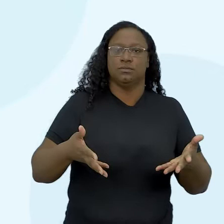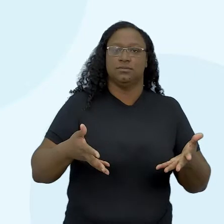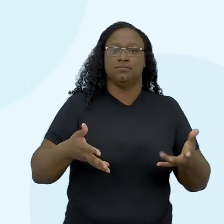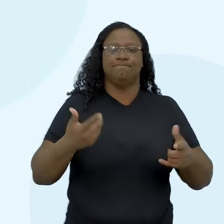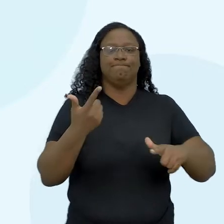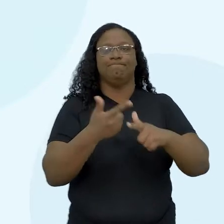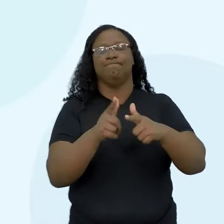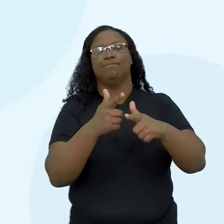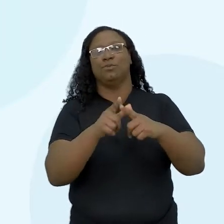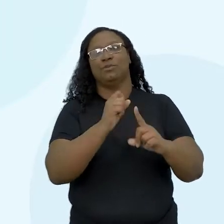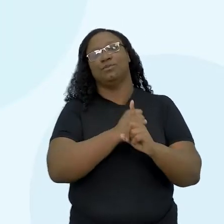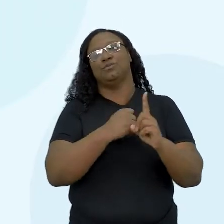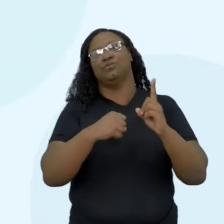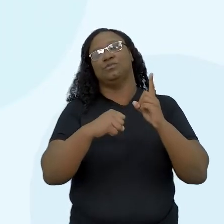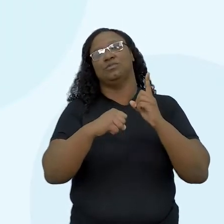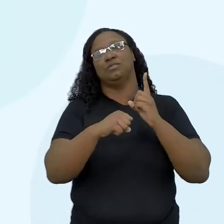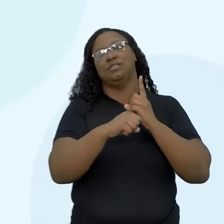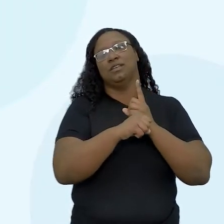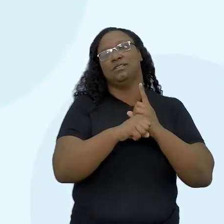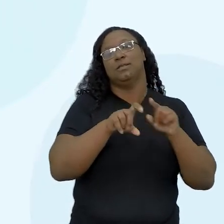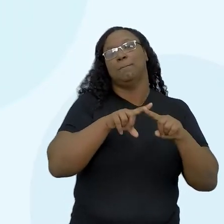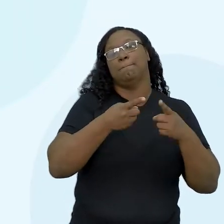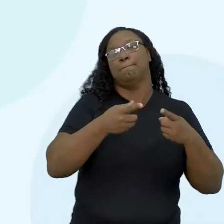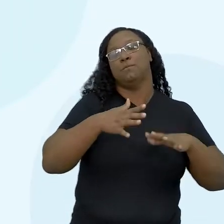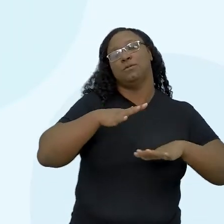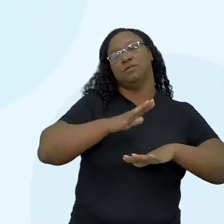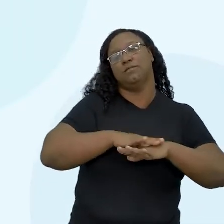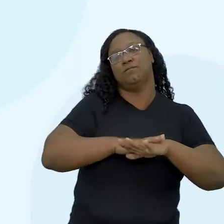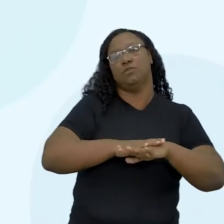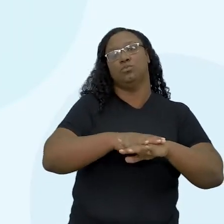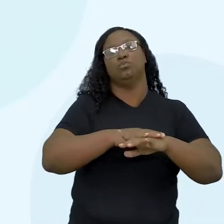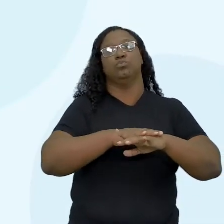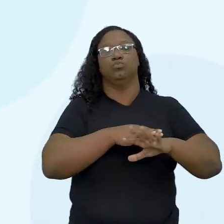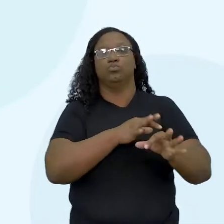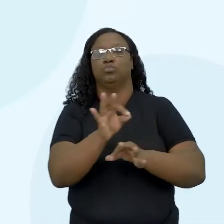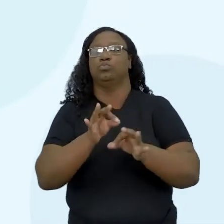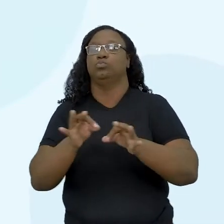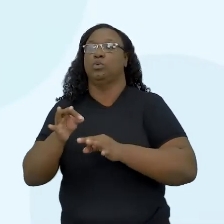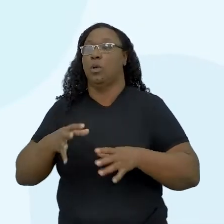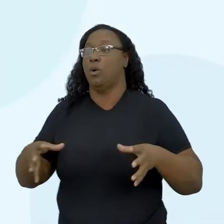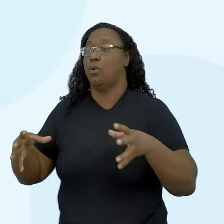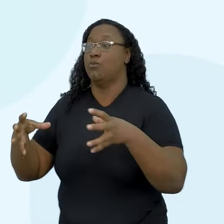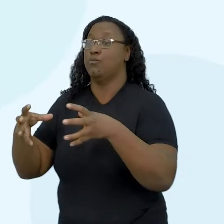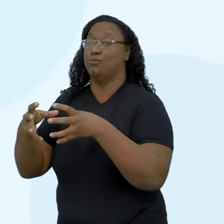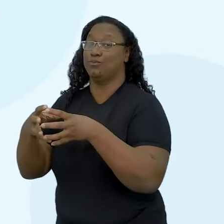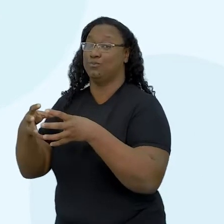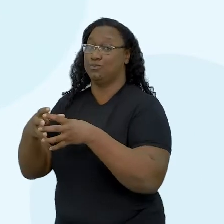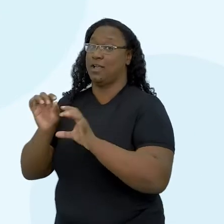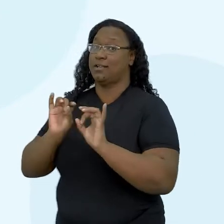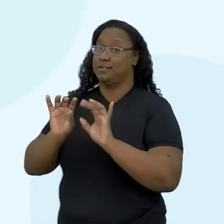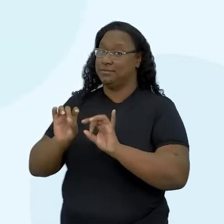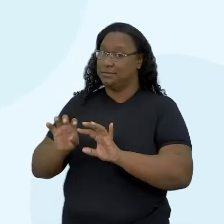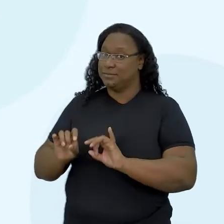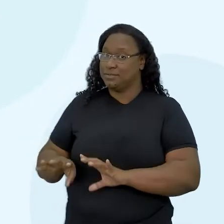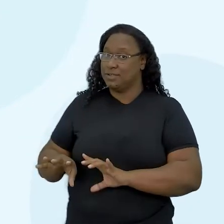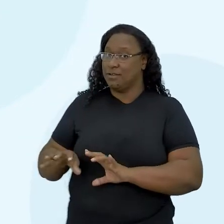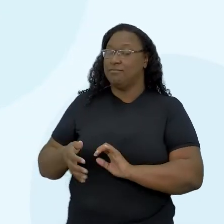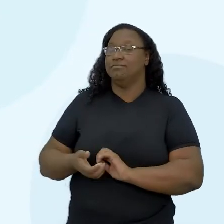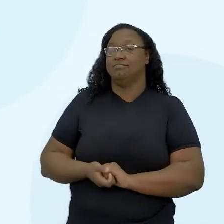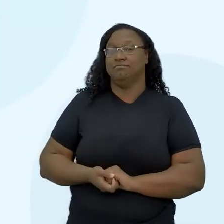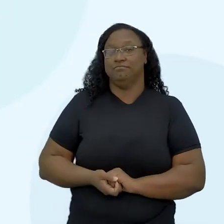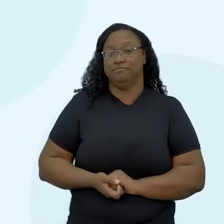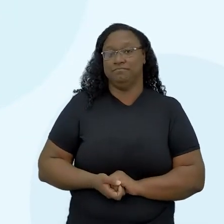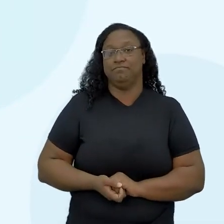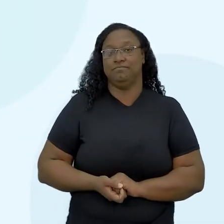e essas ações promovem soluções para a coletividade, em especial, principalmente e